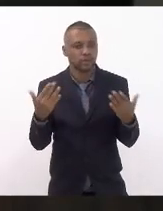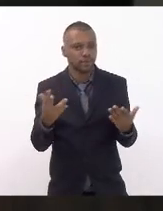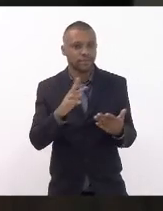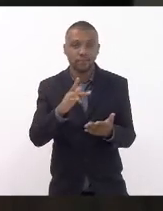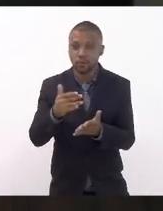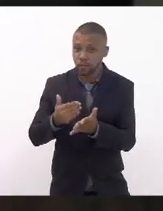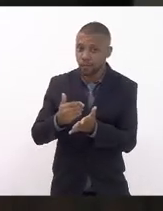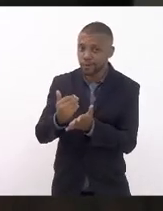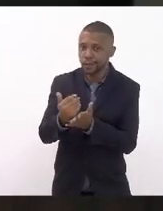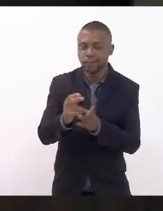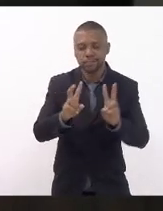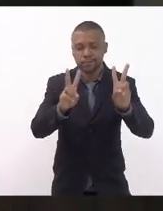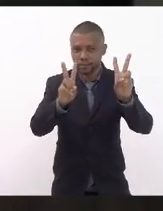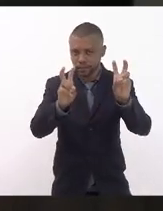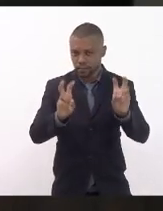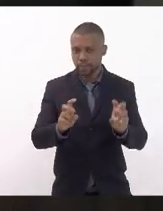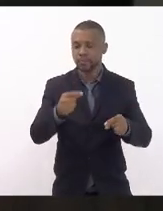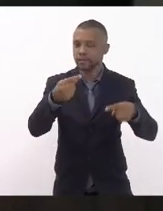e vamos,